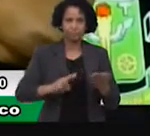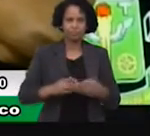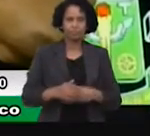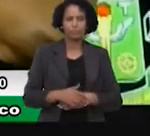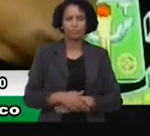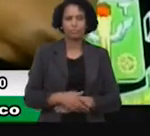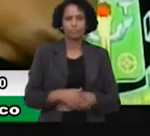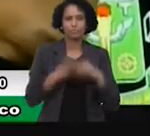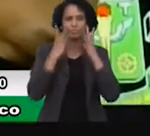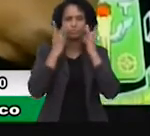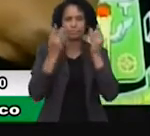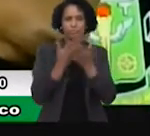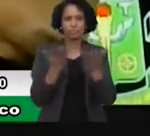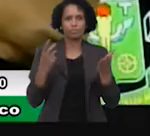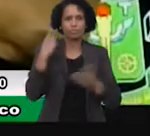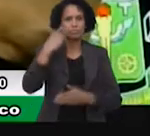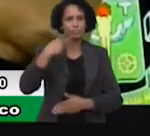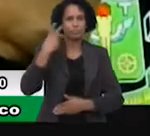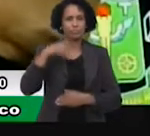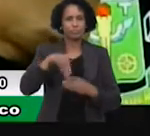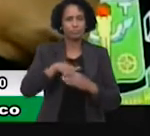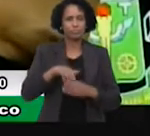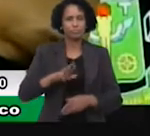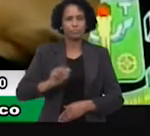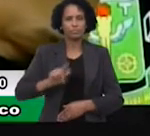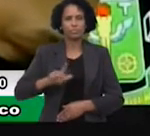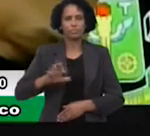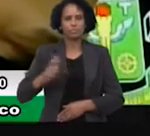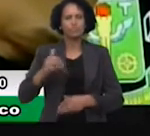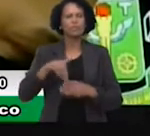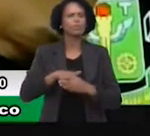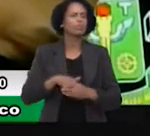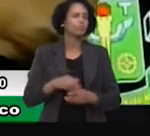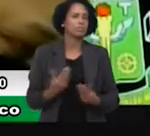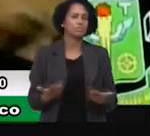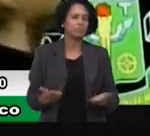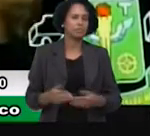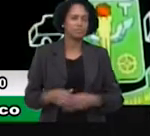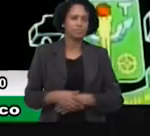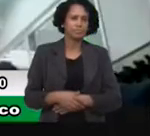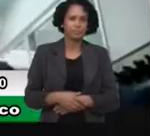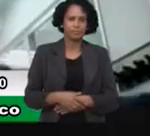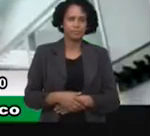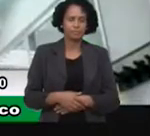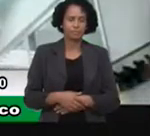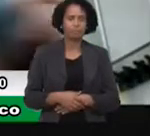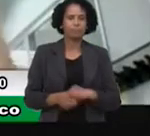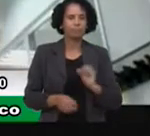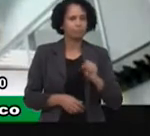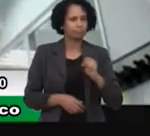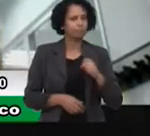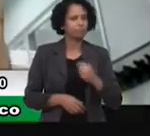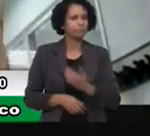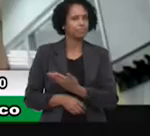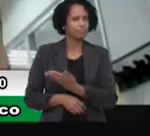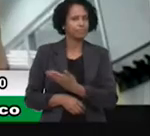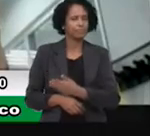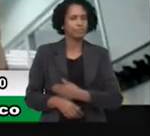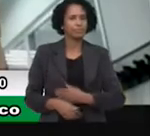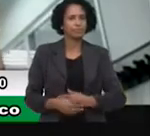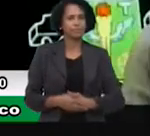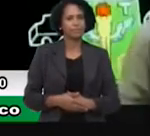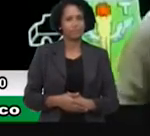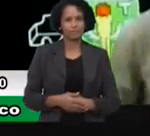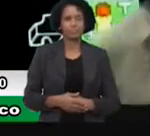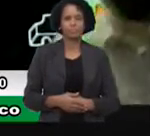votação. Vereador Alex da Academia, como vota, Vossa Excelência? Voto sim, nobre secretário. Registrado o voto sim do